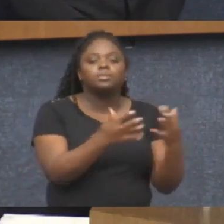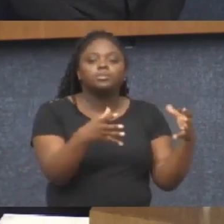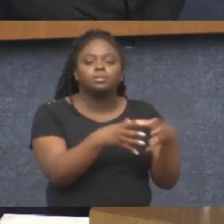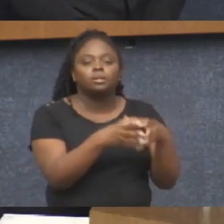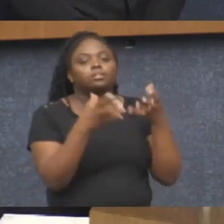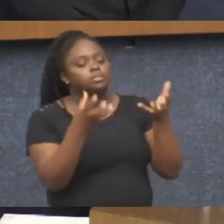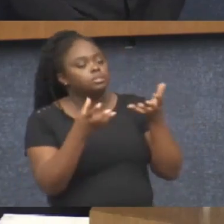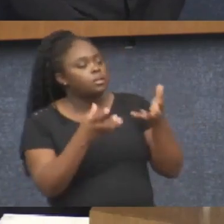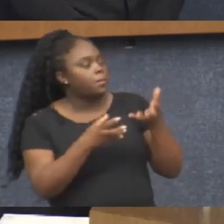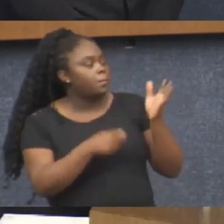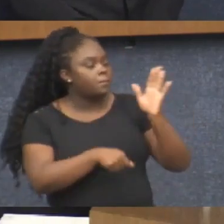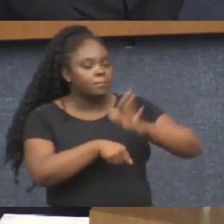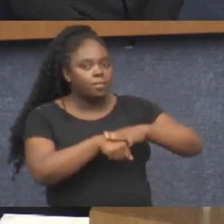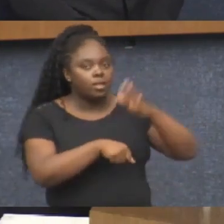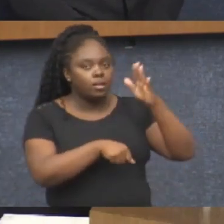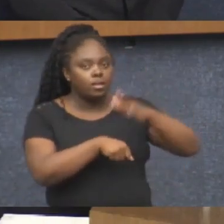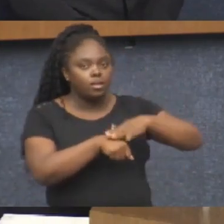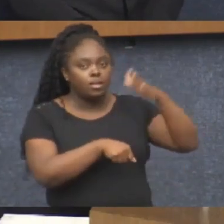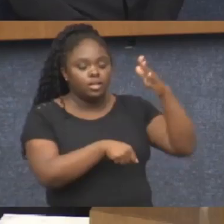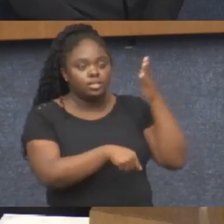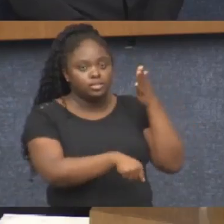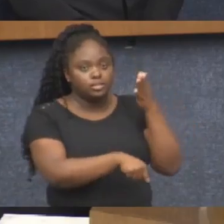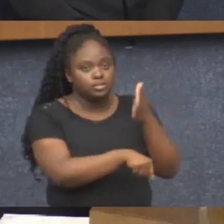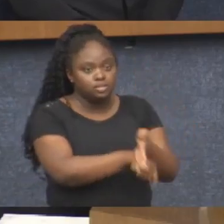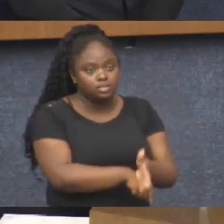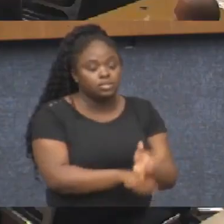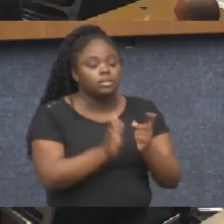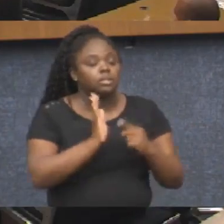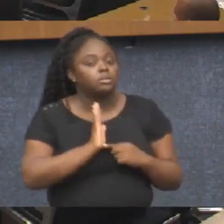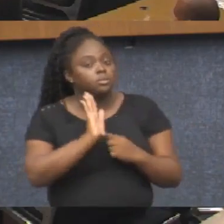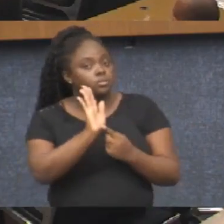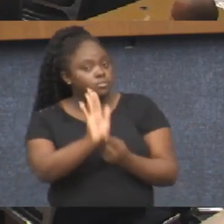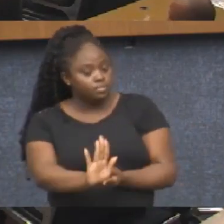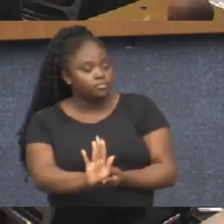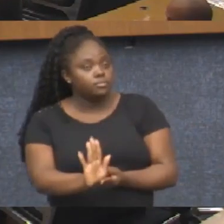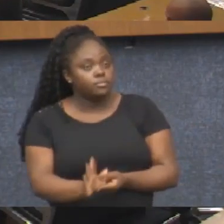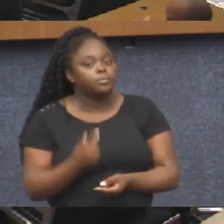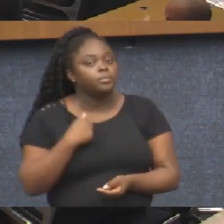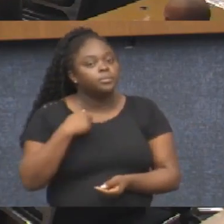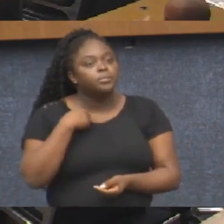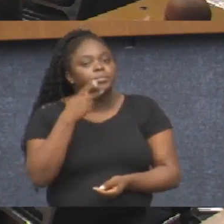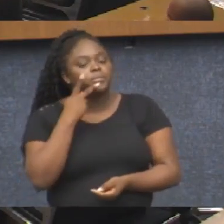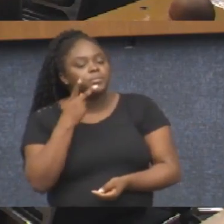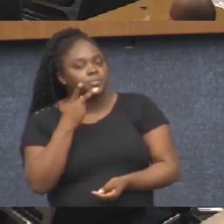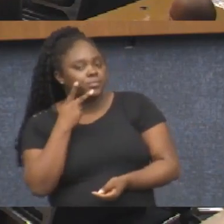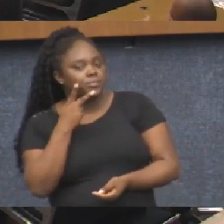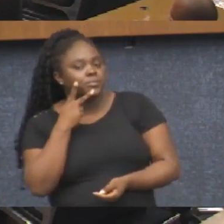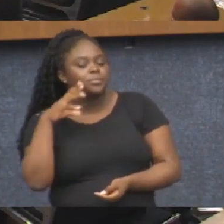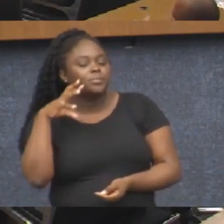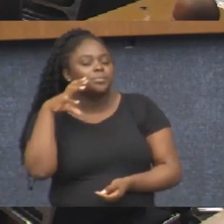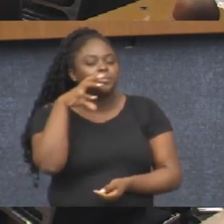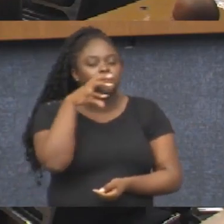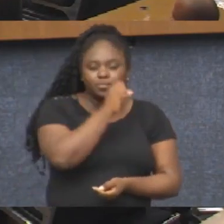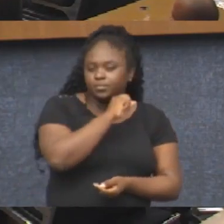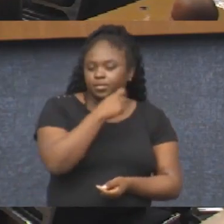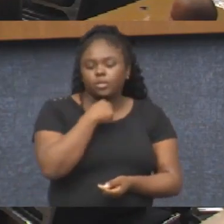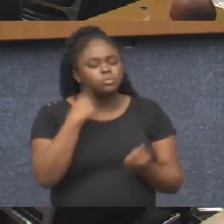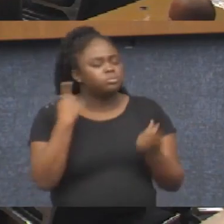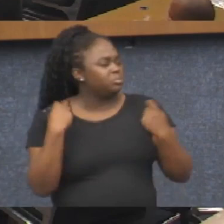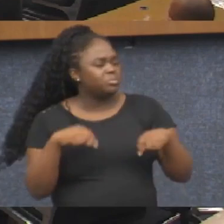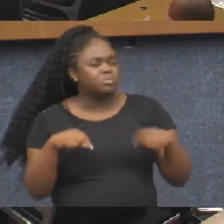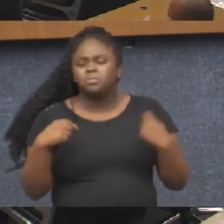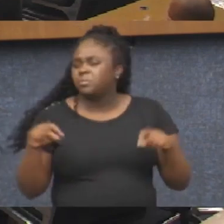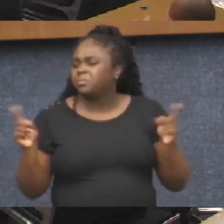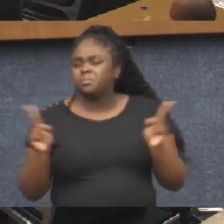gente pretende cada vez mais ocupar e mostrar para que, como eu disse, muito em breve, eu não